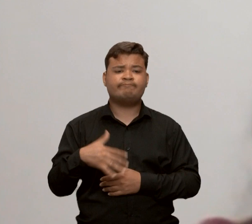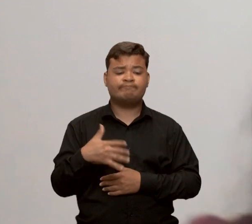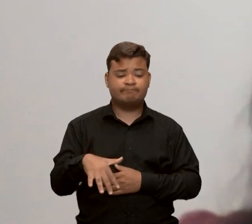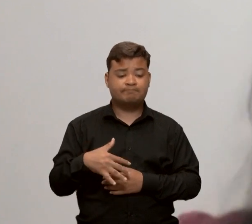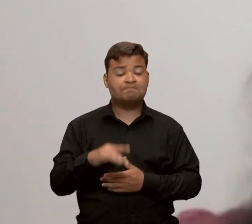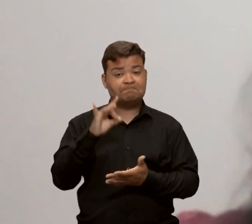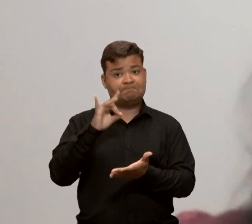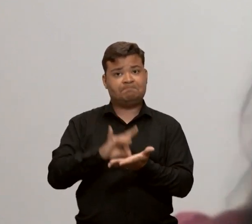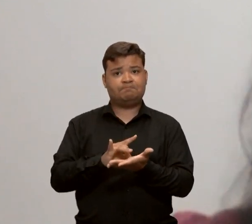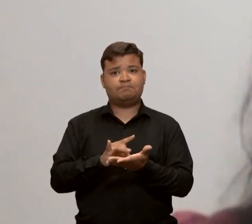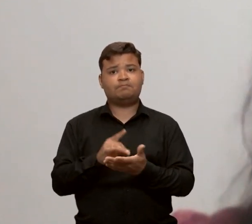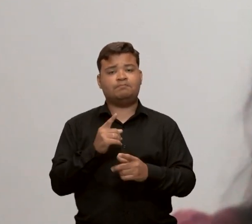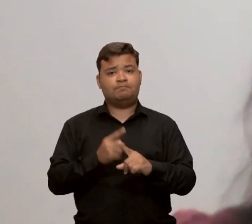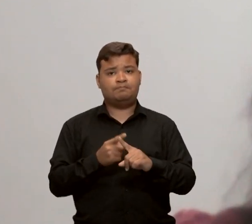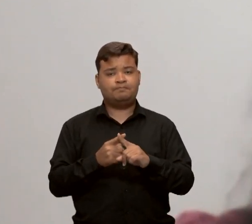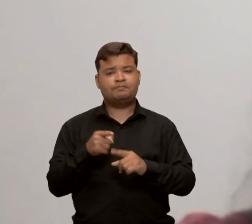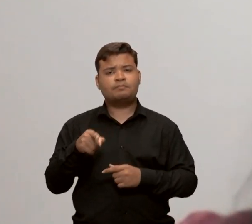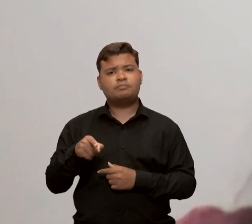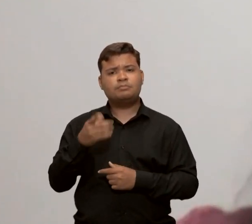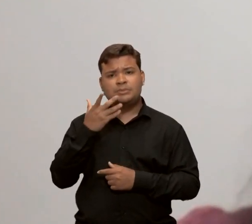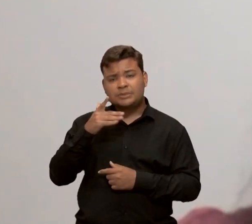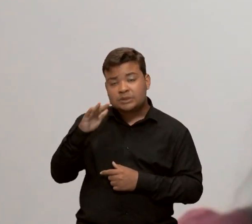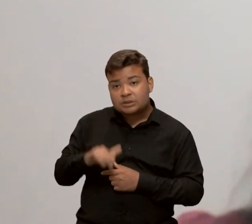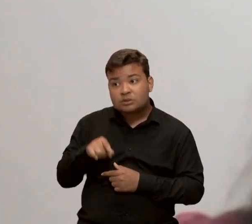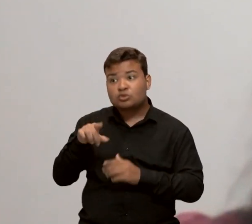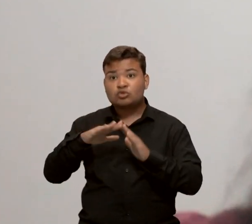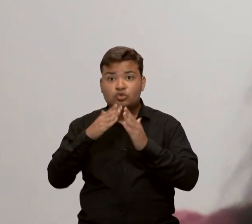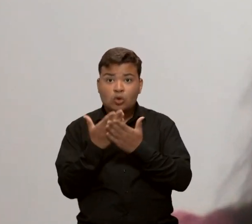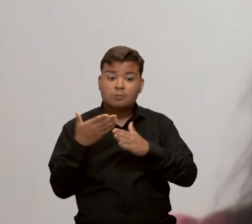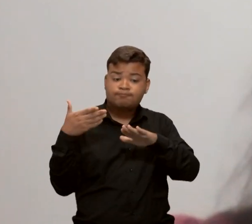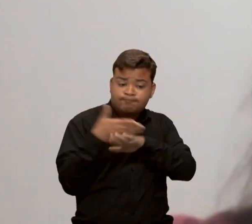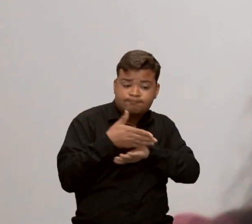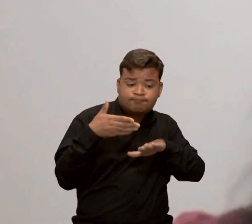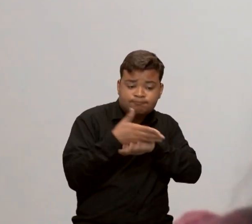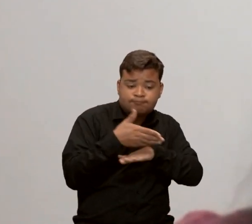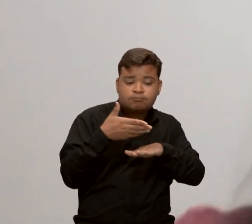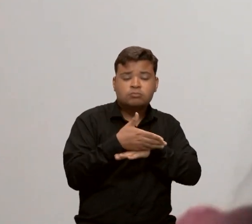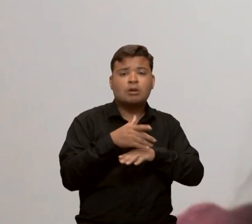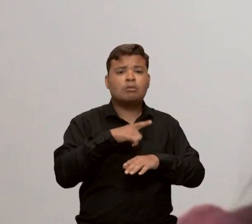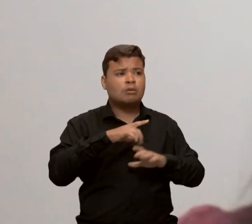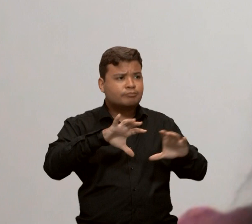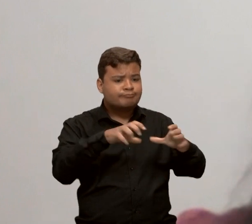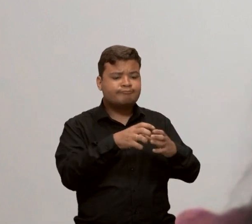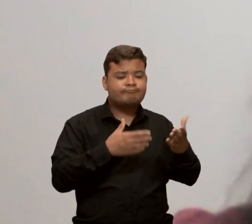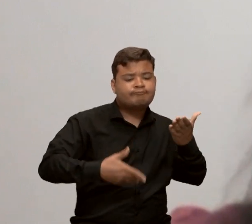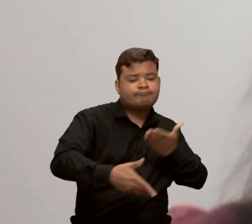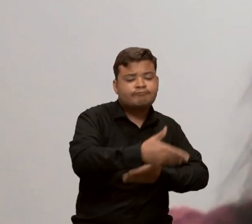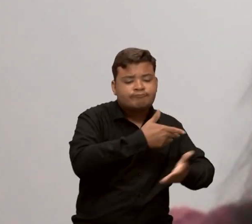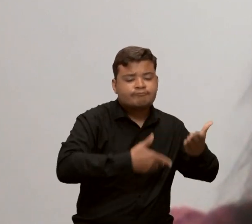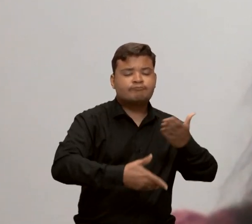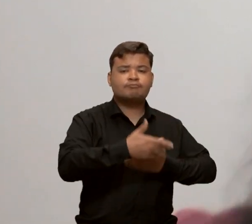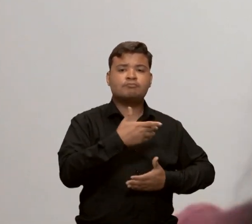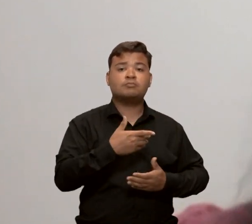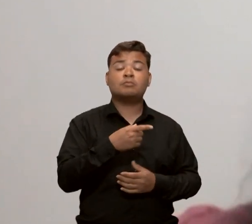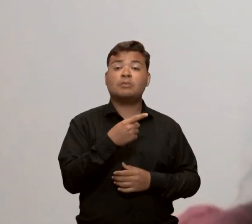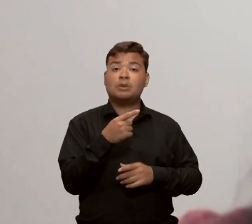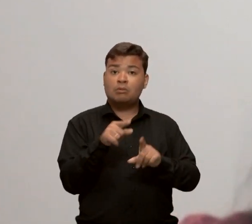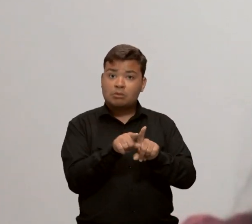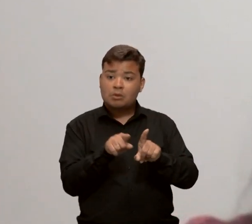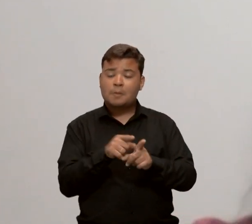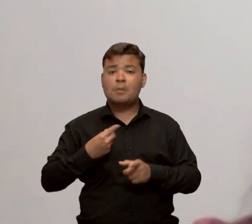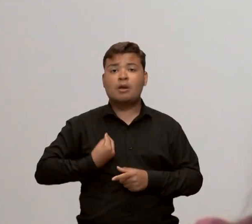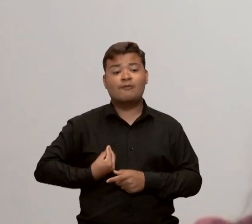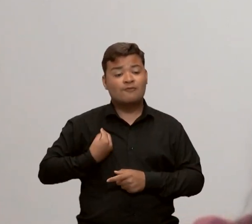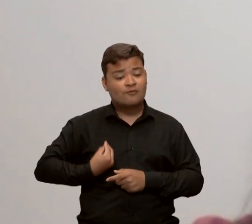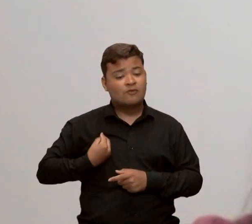né? Essa criança vai à escola, ela se confraterniza, vive o seu dia a dia